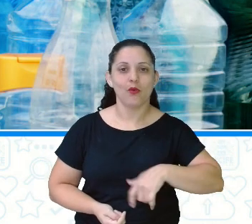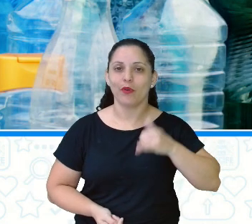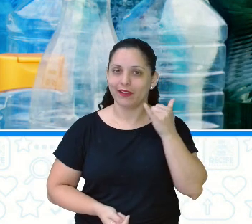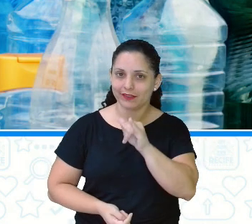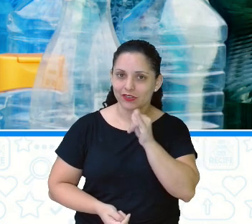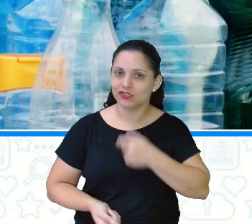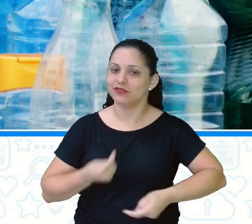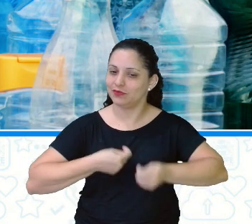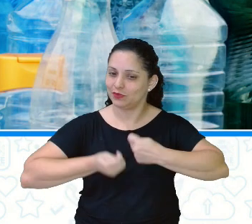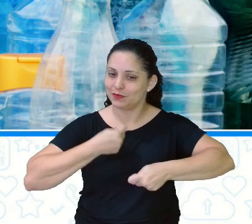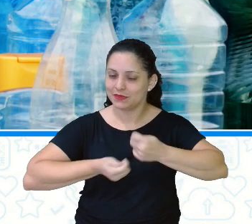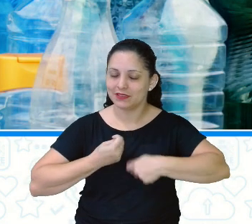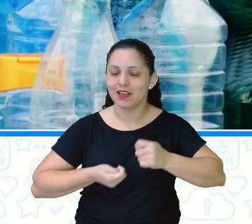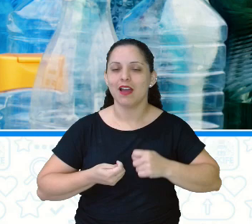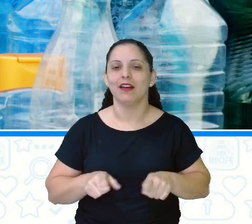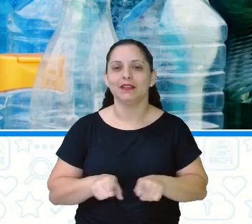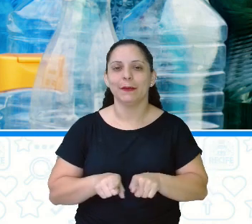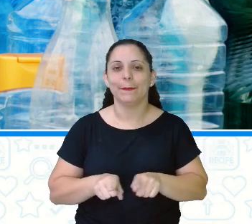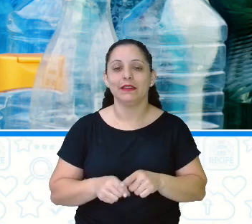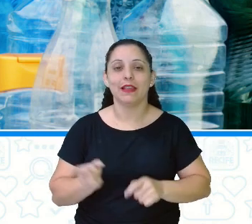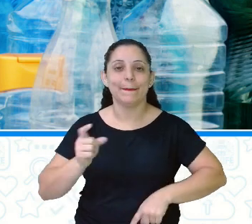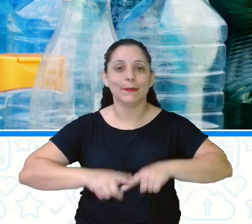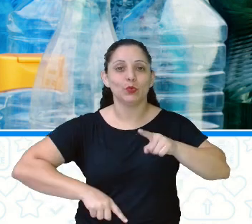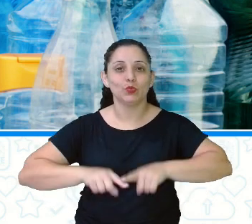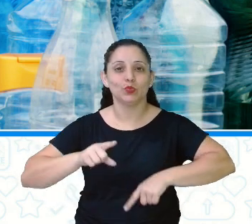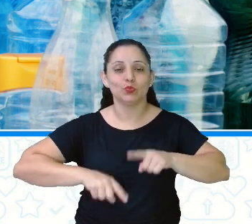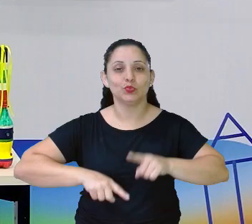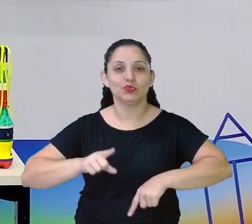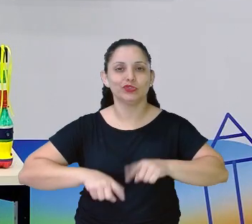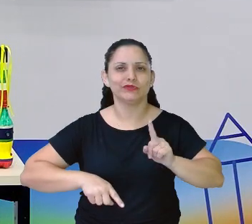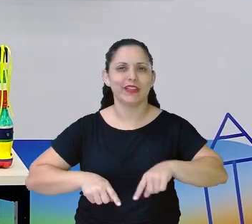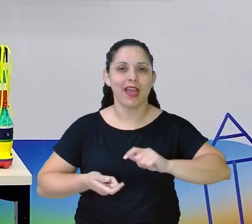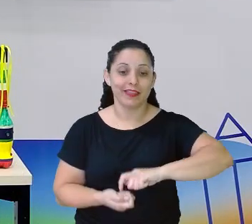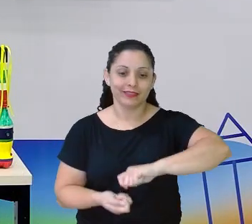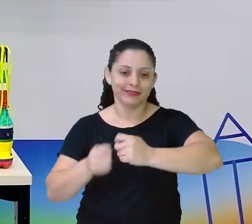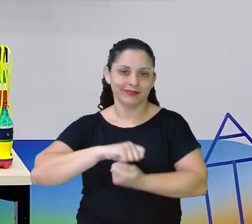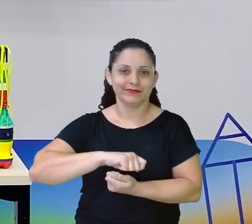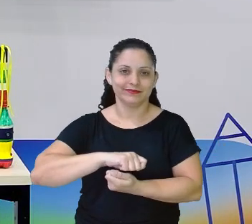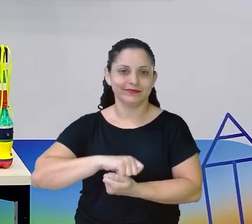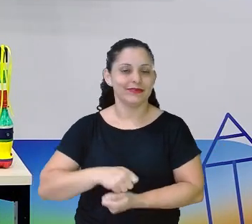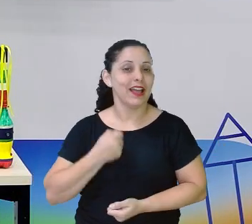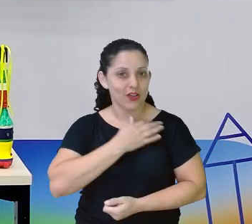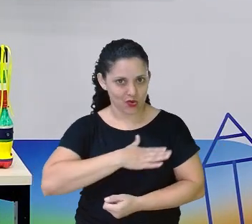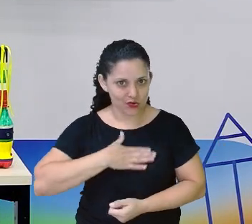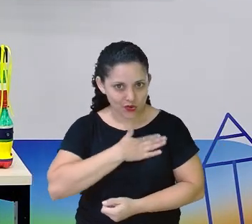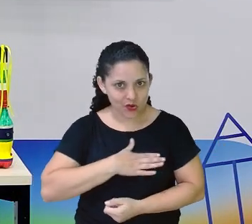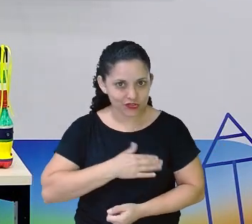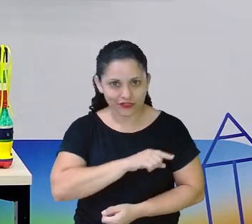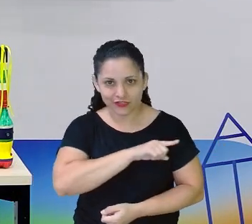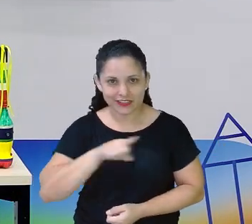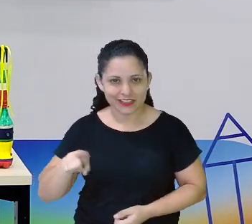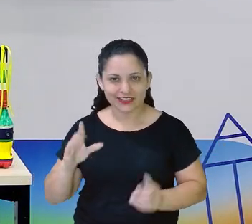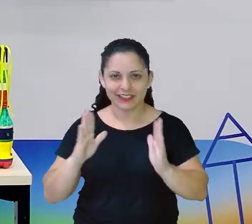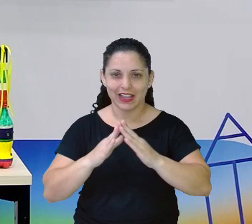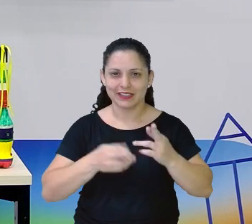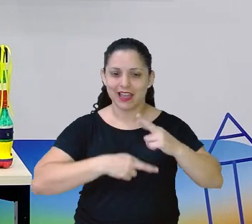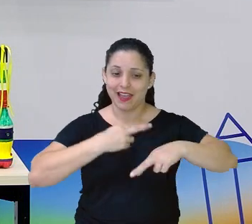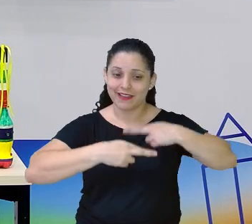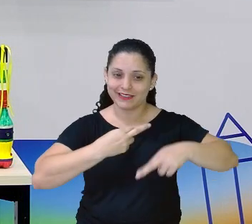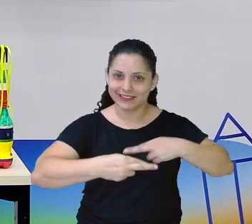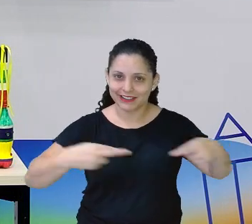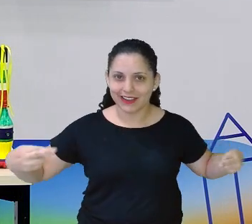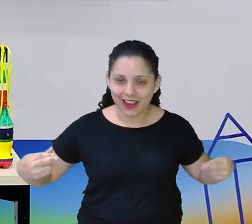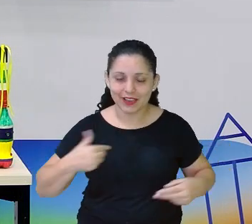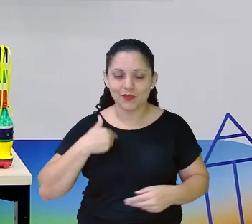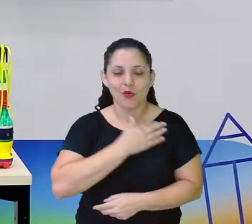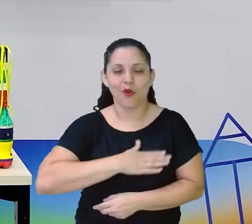reaproveitar materiais quando possível. Vocês gostam de reaproveitar os materiais? Aquilo que você tem na casa de vocês? Reciclar? Eu gosto de fazer